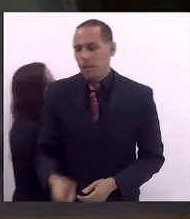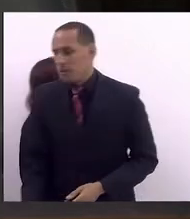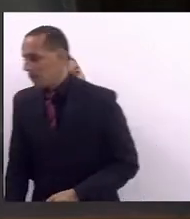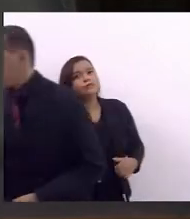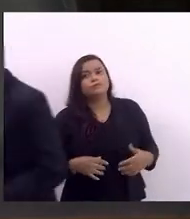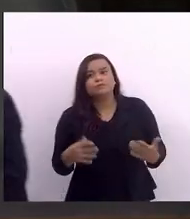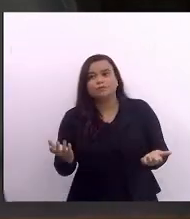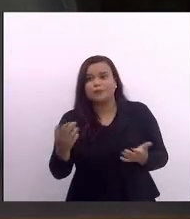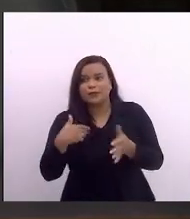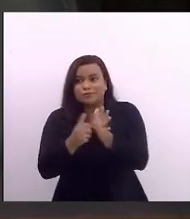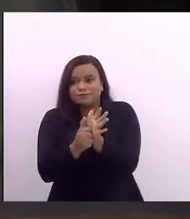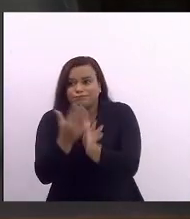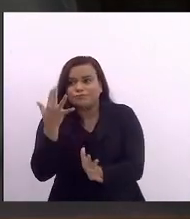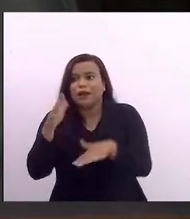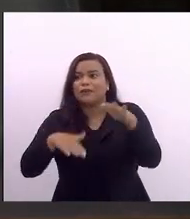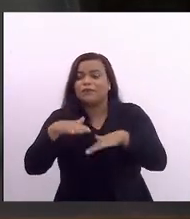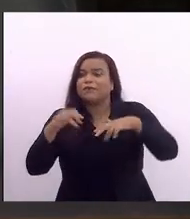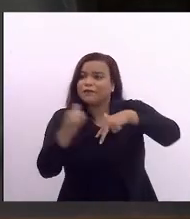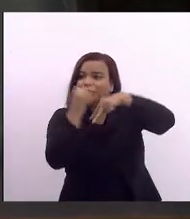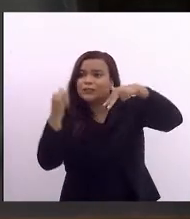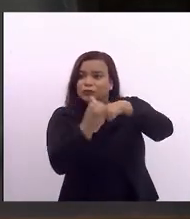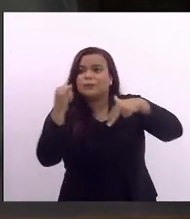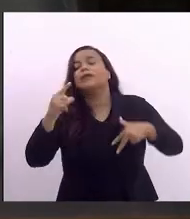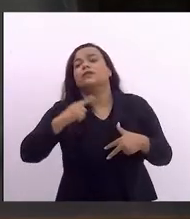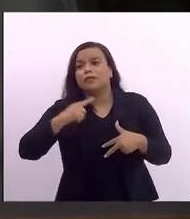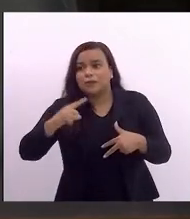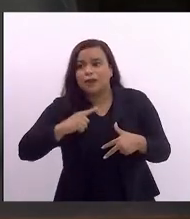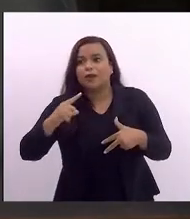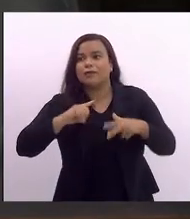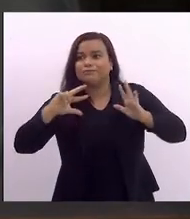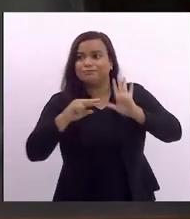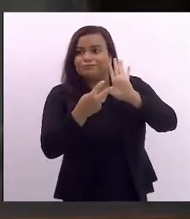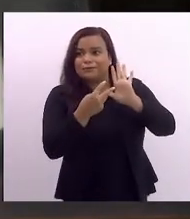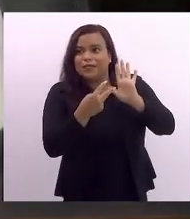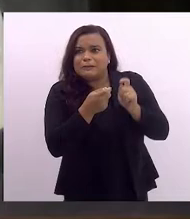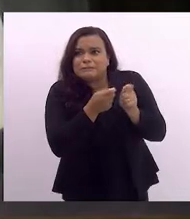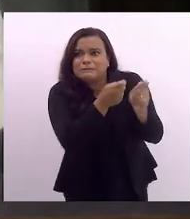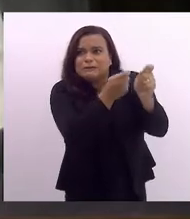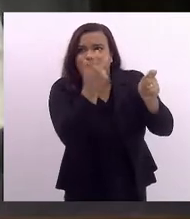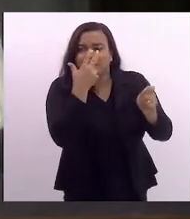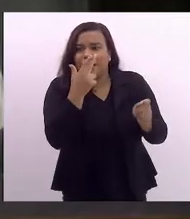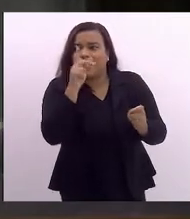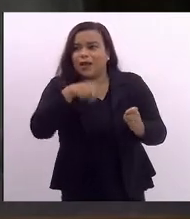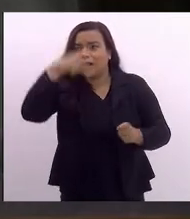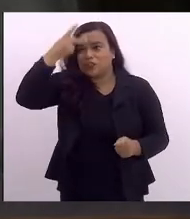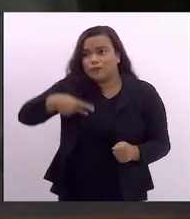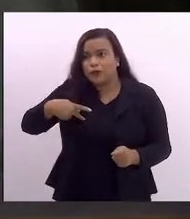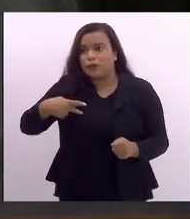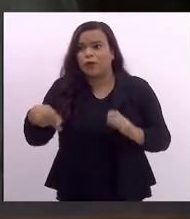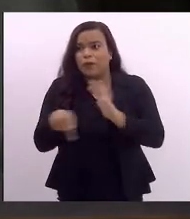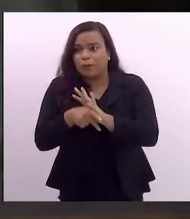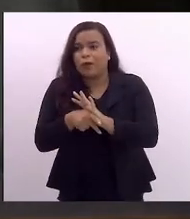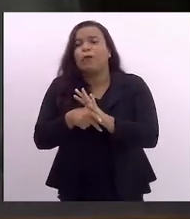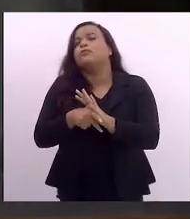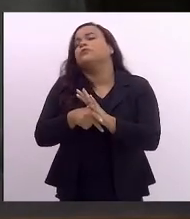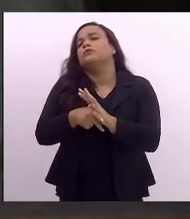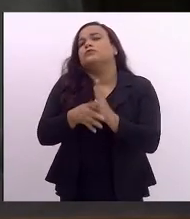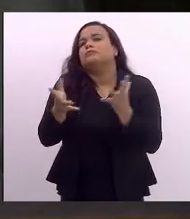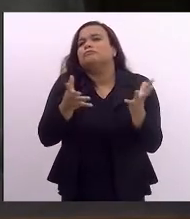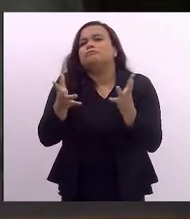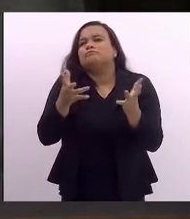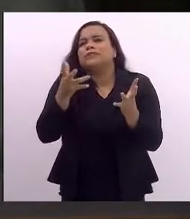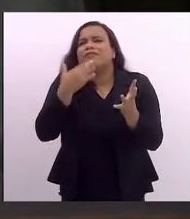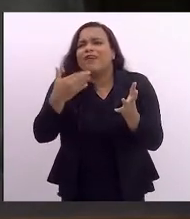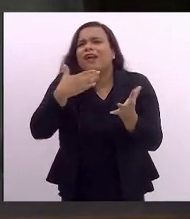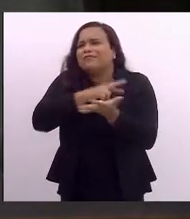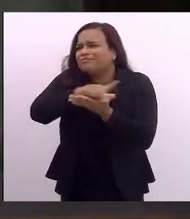por muitas vezes a vítima é sempre induzida àquele reconhecimento, né? Um reconhecimento individual, um reconhecimento cheio de